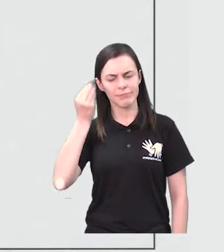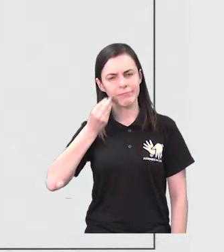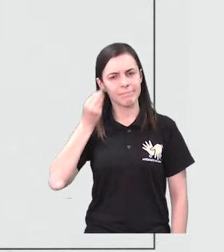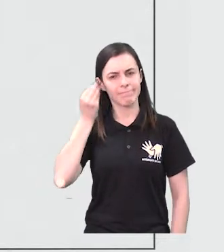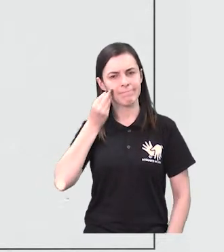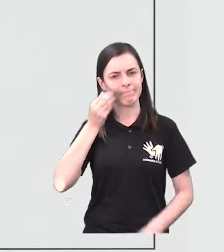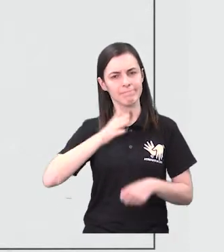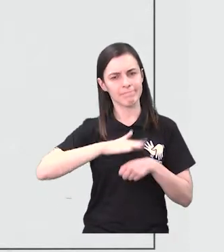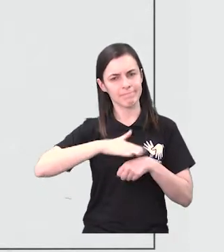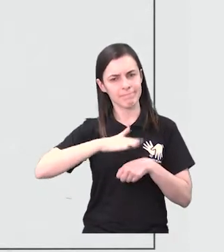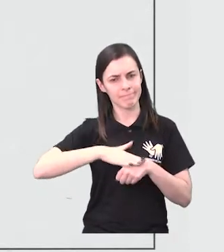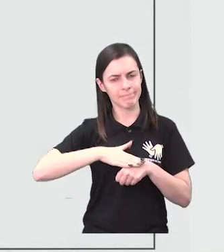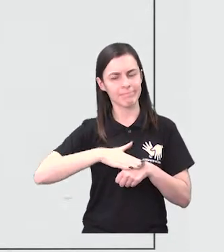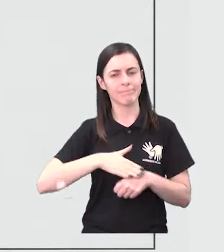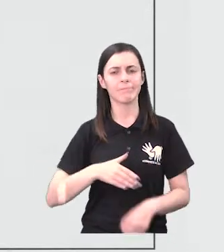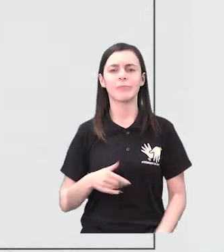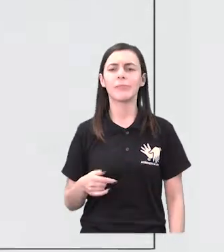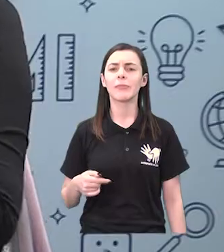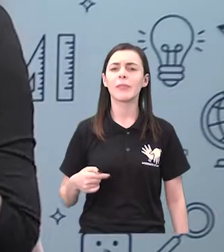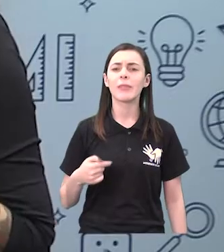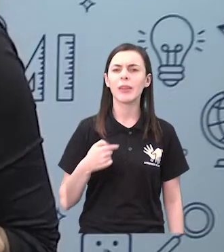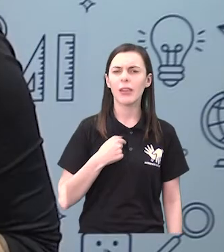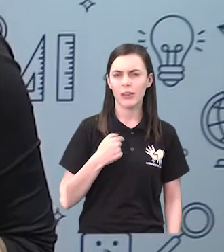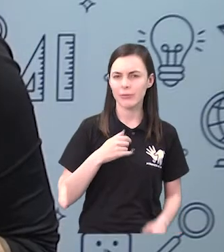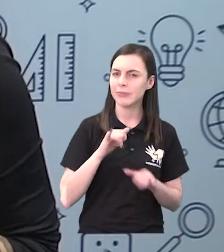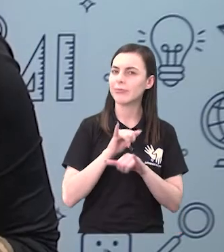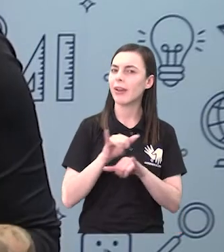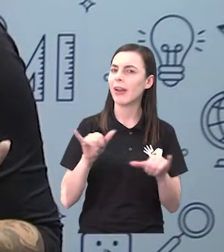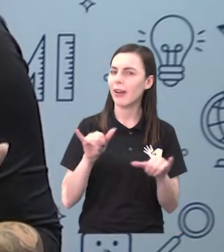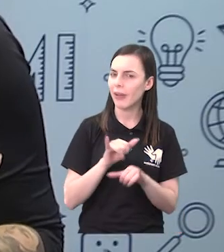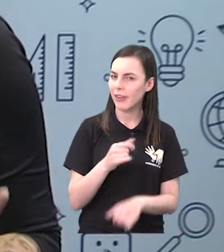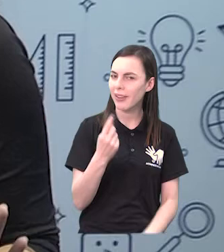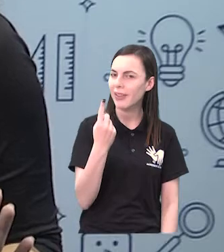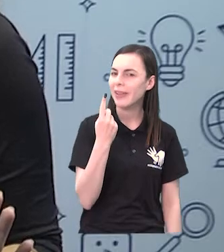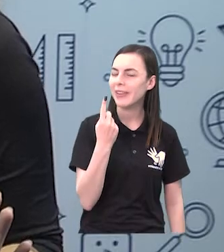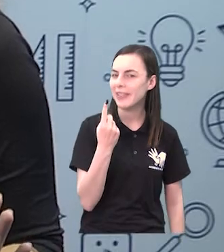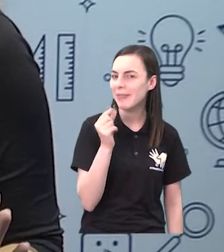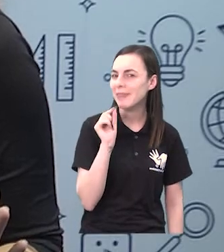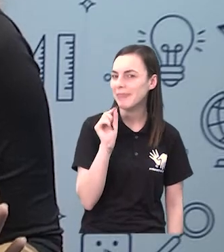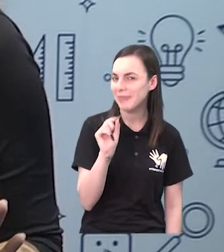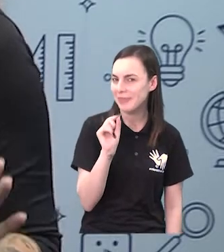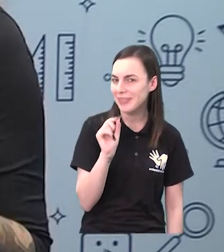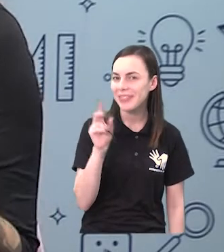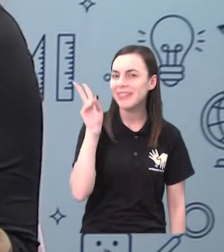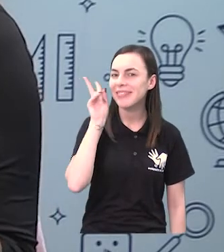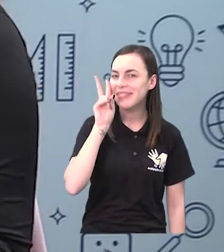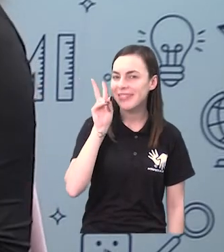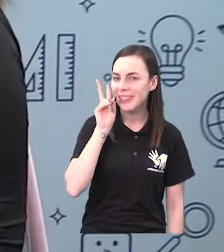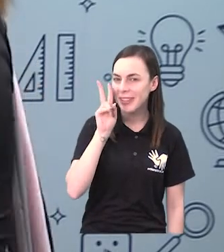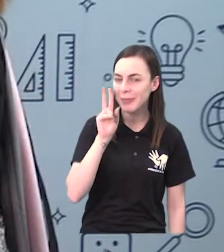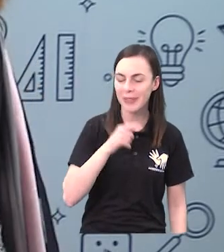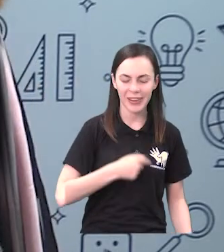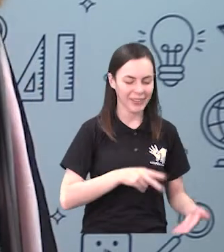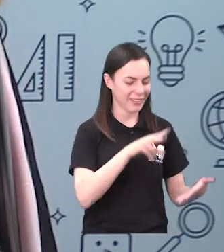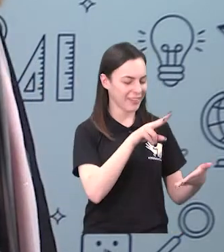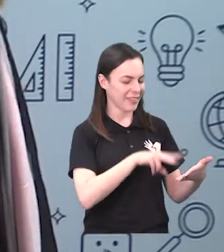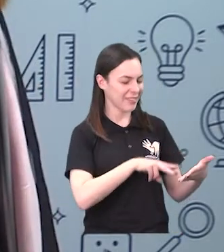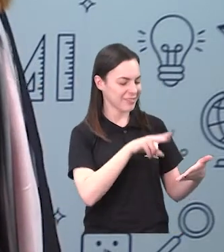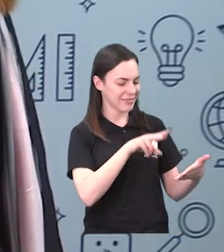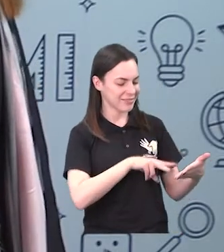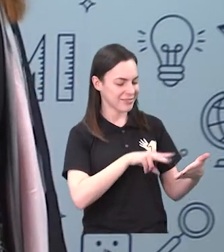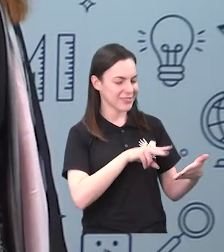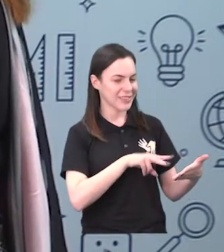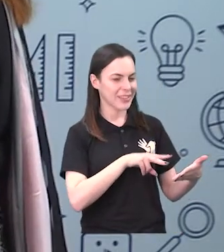minhas experiências eu já te contei uma que aconteceu comigo na leitura